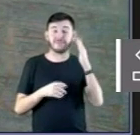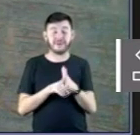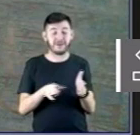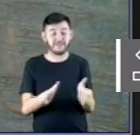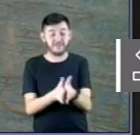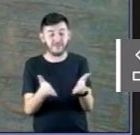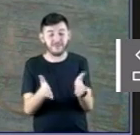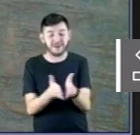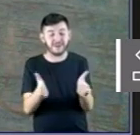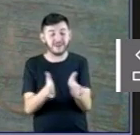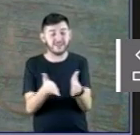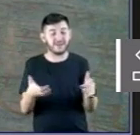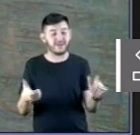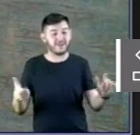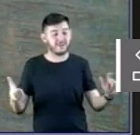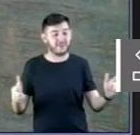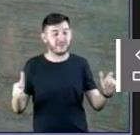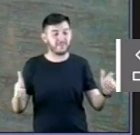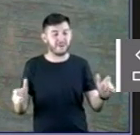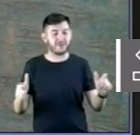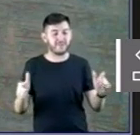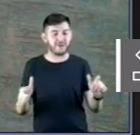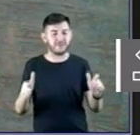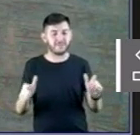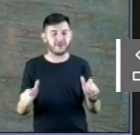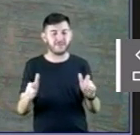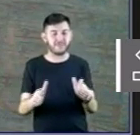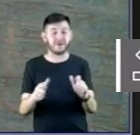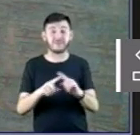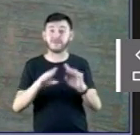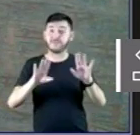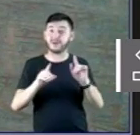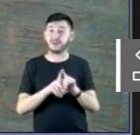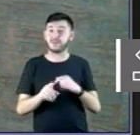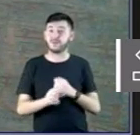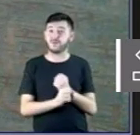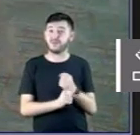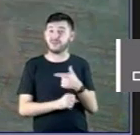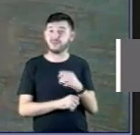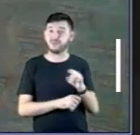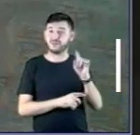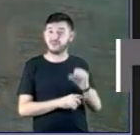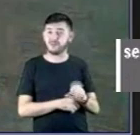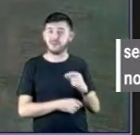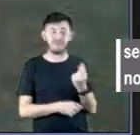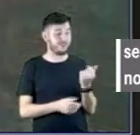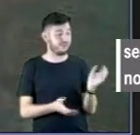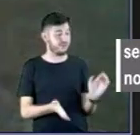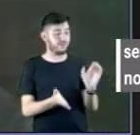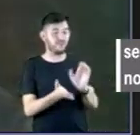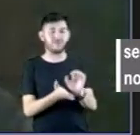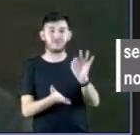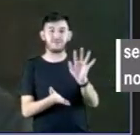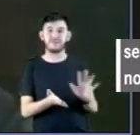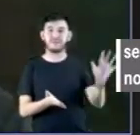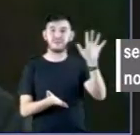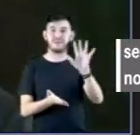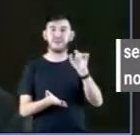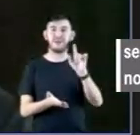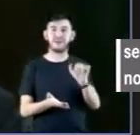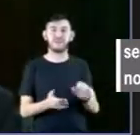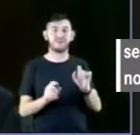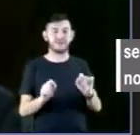2019 origem de parte dos recursos federais que mais tarde financiar iam o programa Bolsa